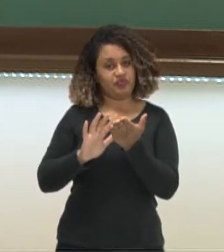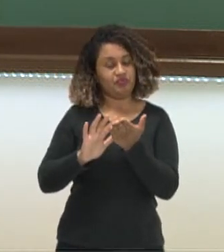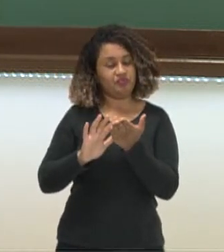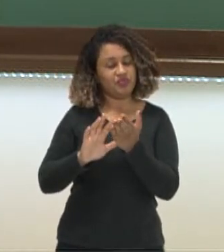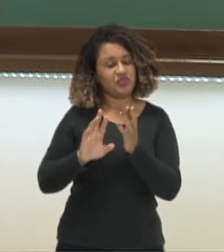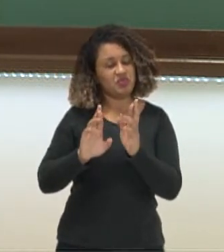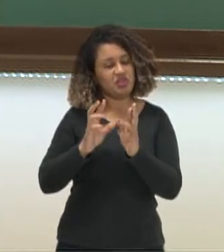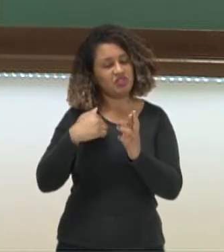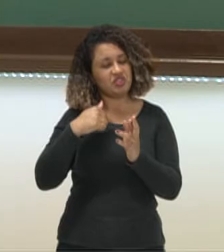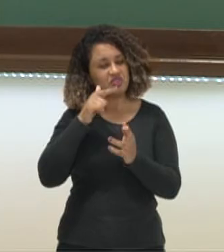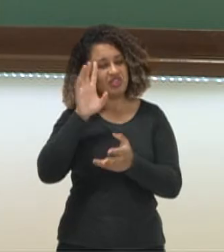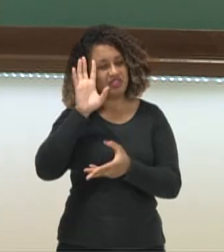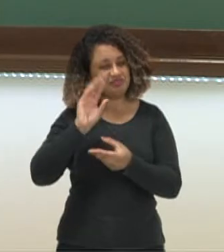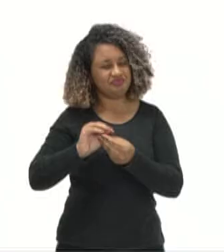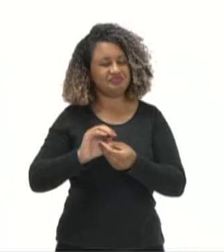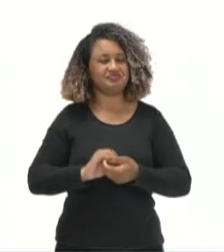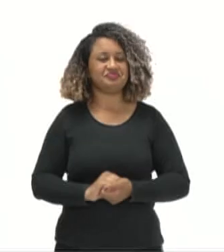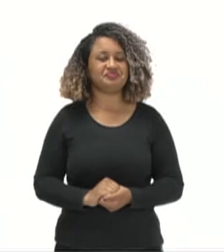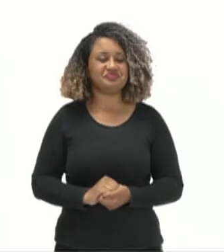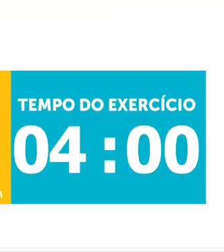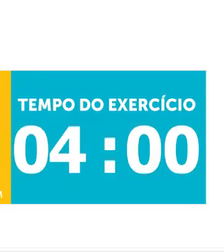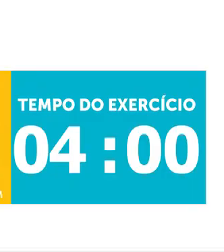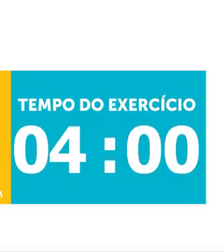Eu espero que você acerte.